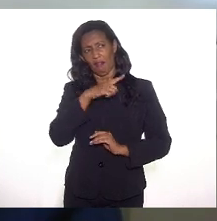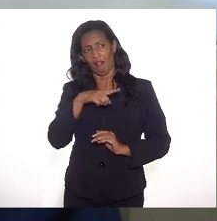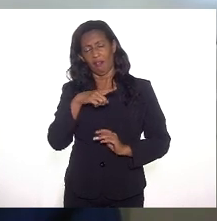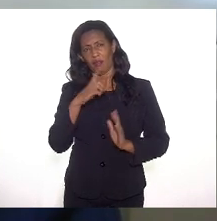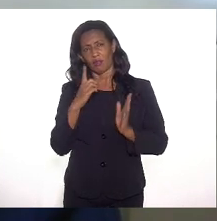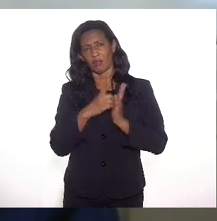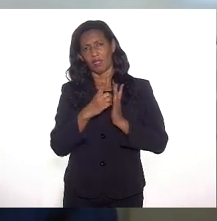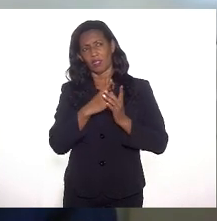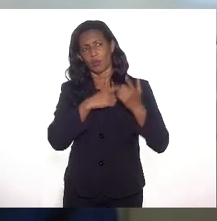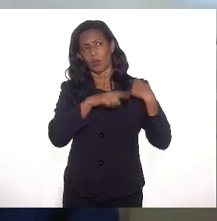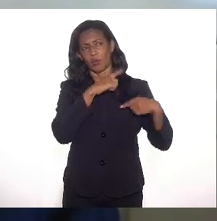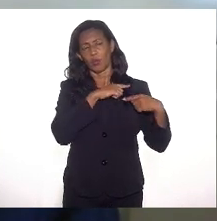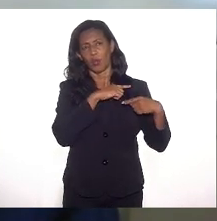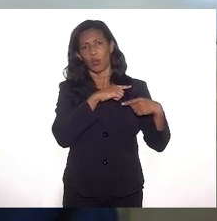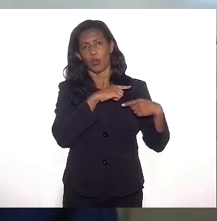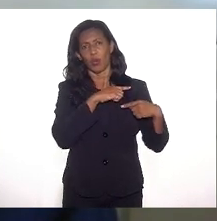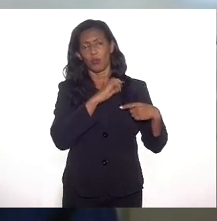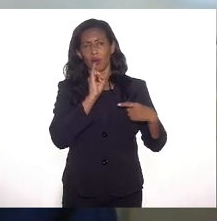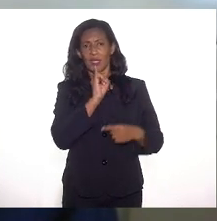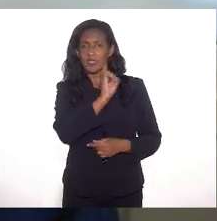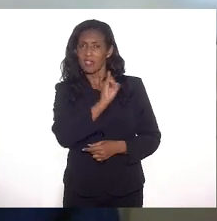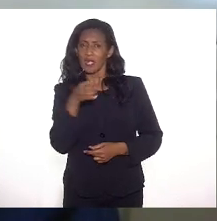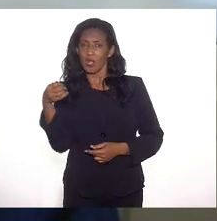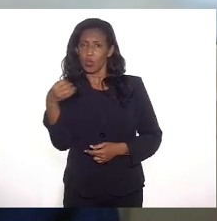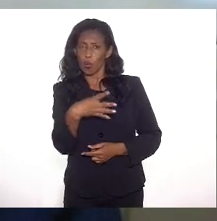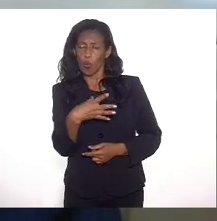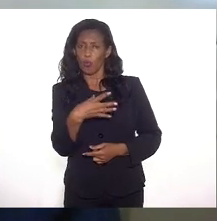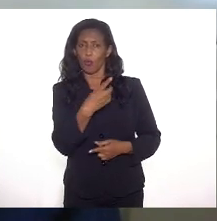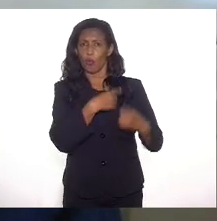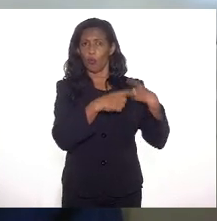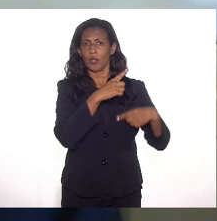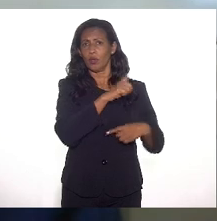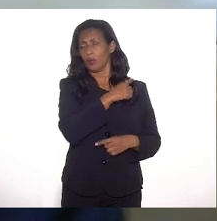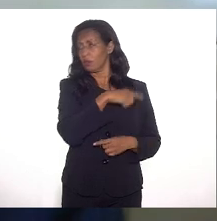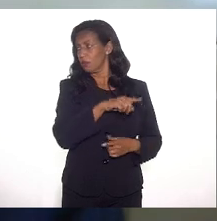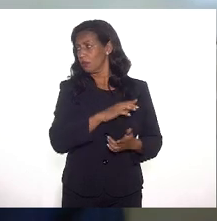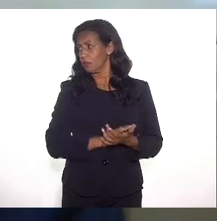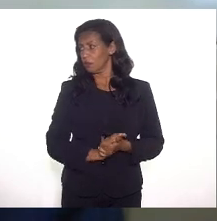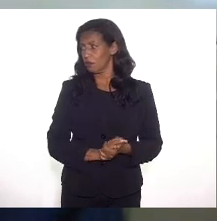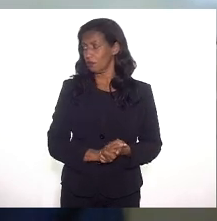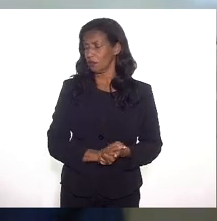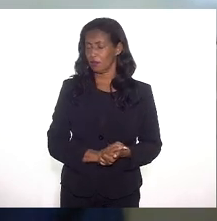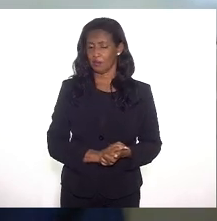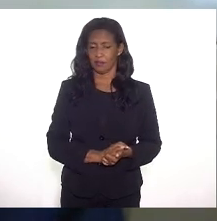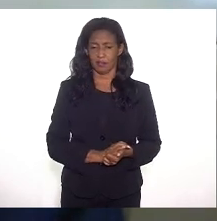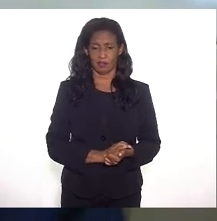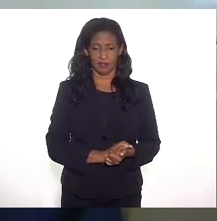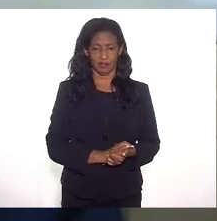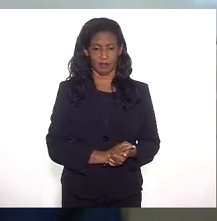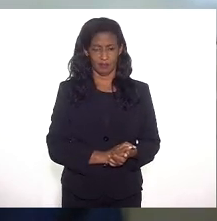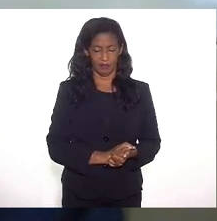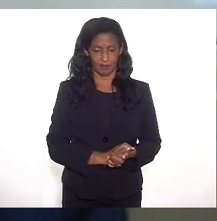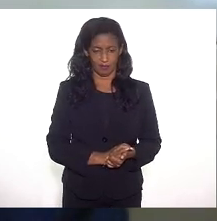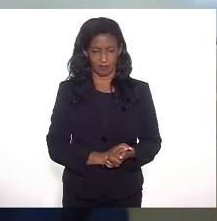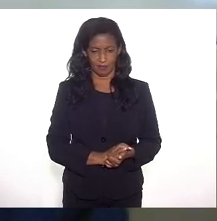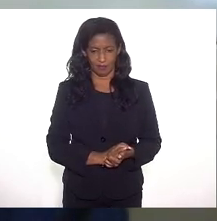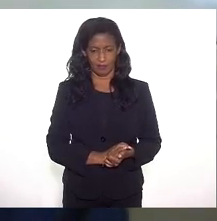tem uma lei nova, tem que renovar o decreto anterior. Mas lá no decreto tem um